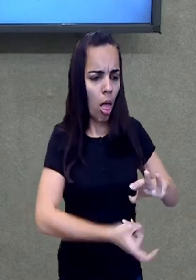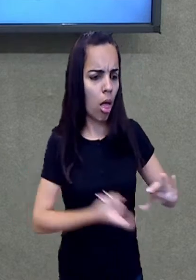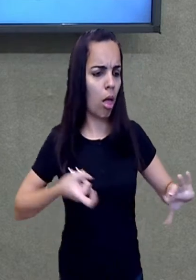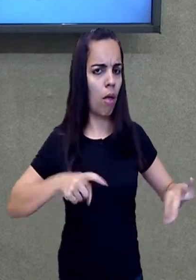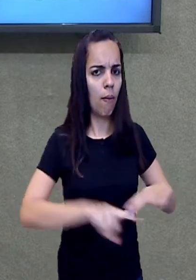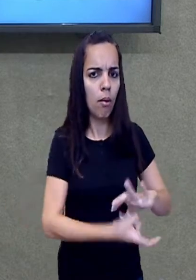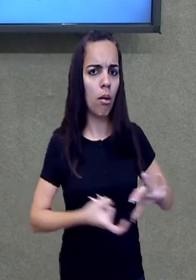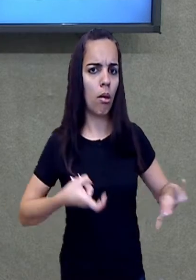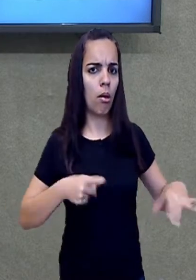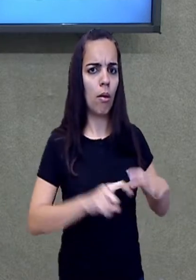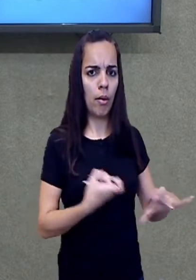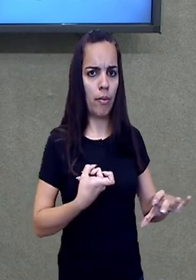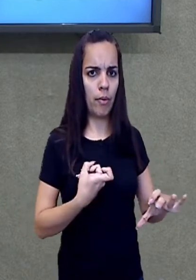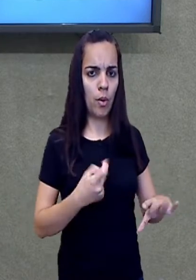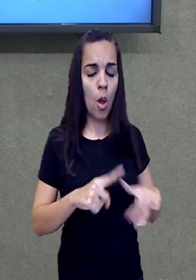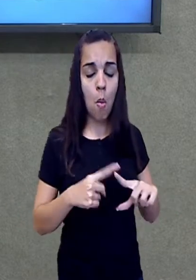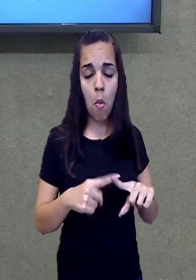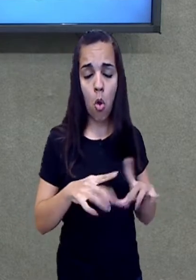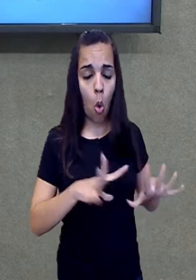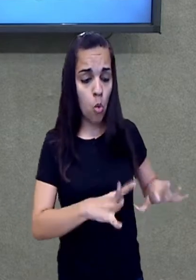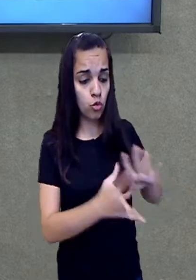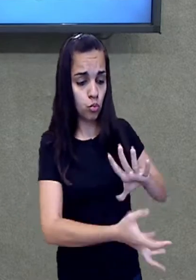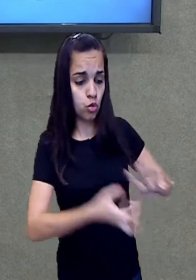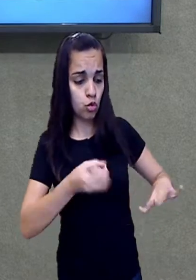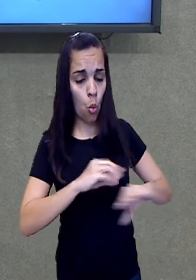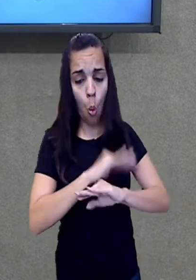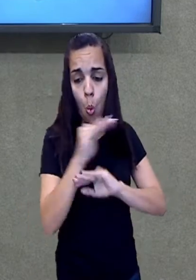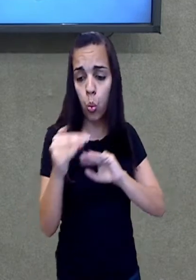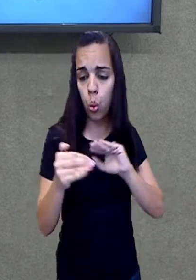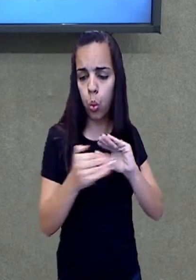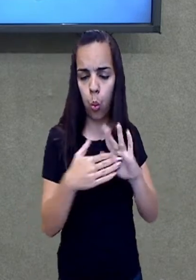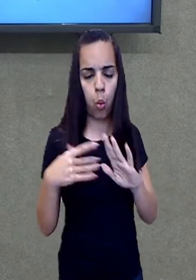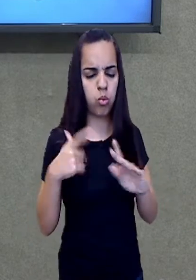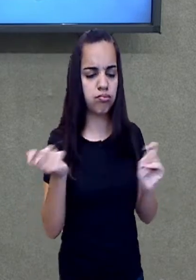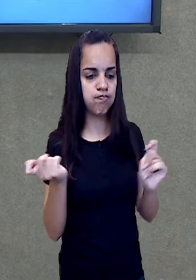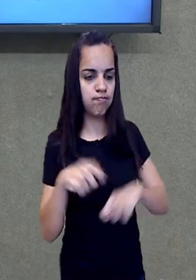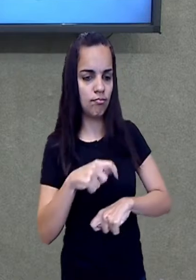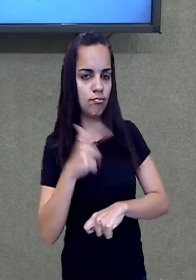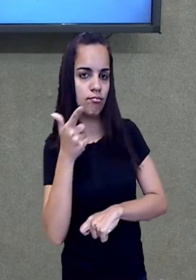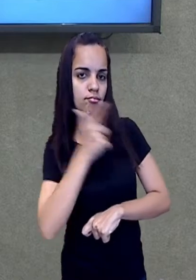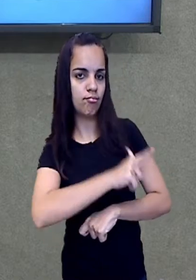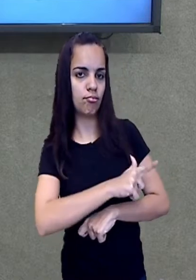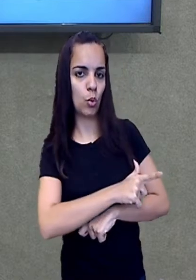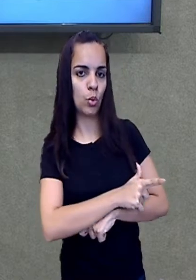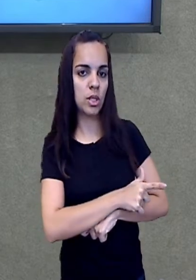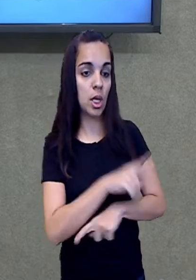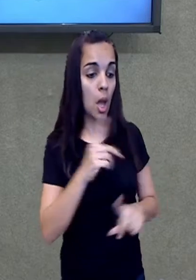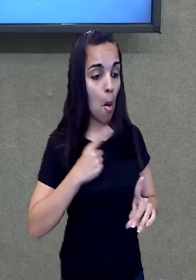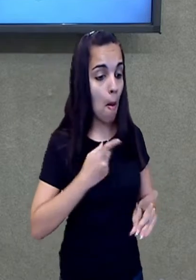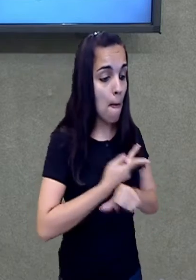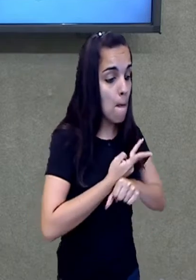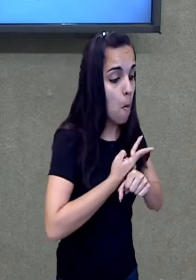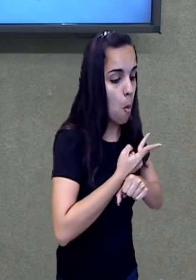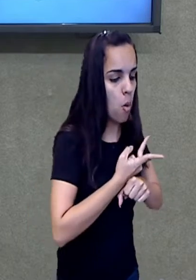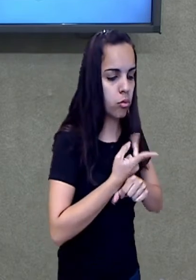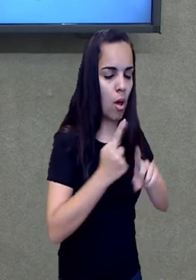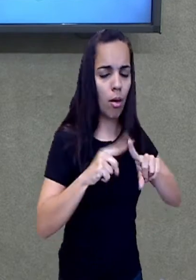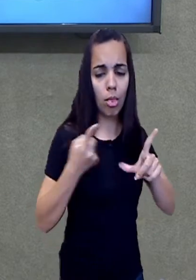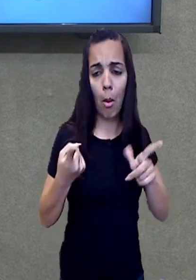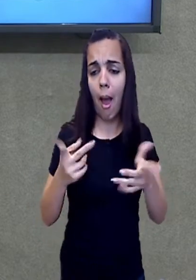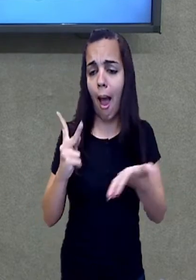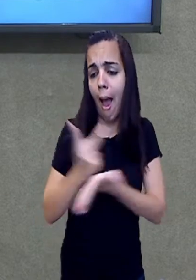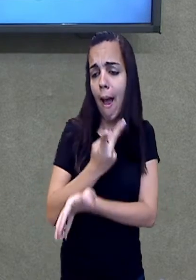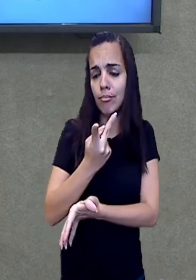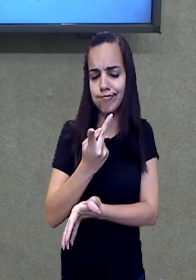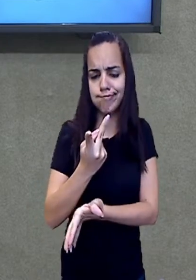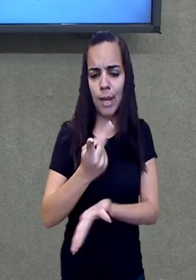retirar tudo que é possível de ouro daquele lugar. E isso cria um impacto ambiental, um problema. Por quê?